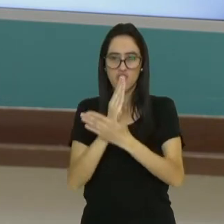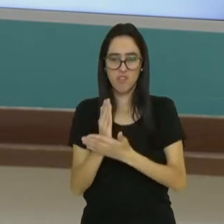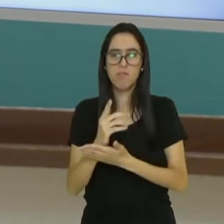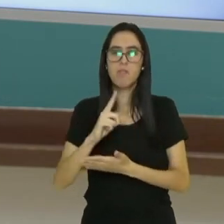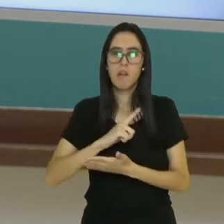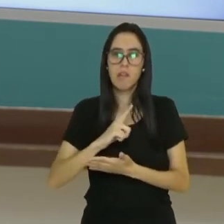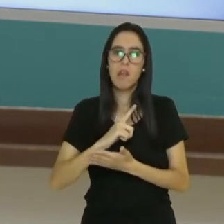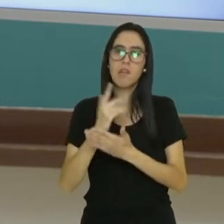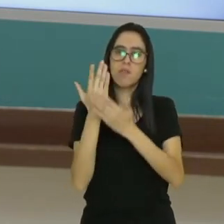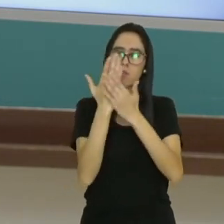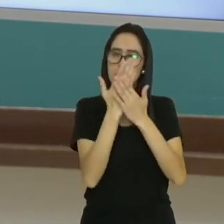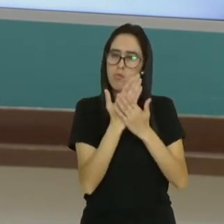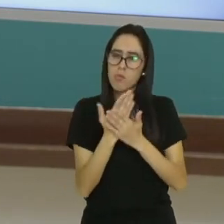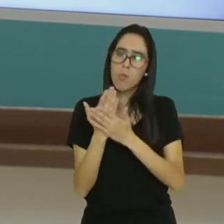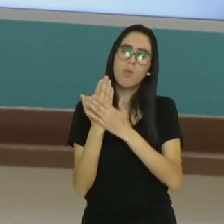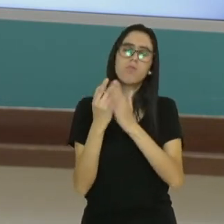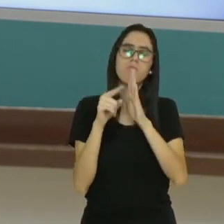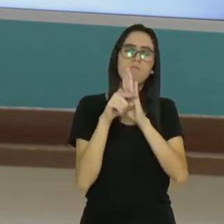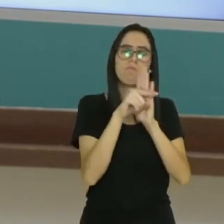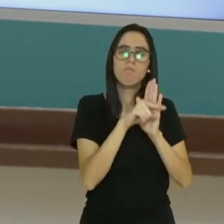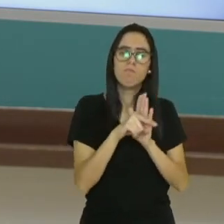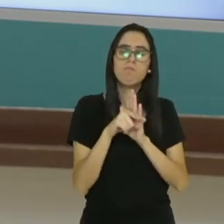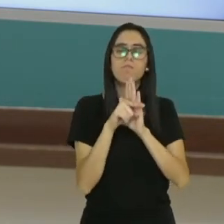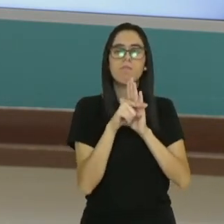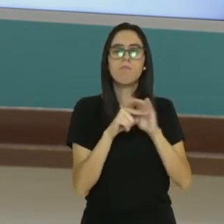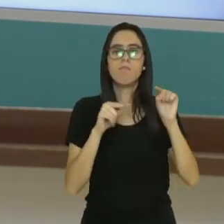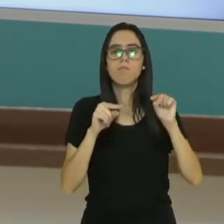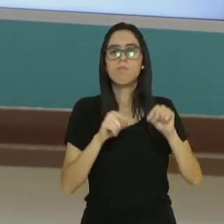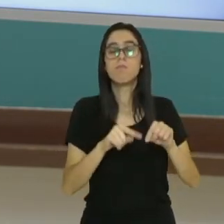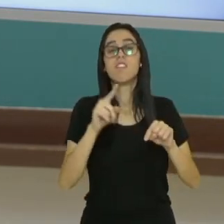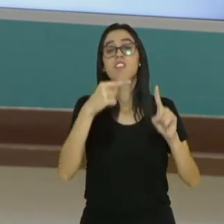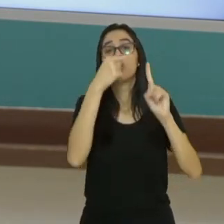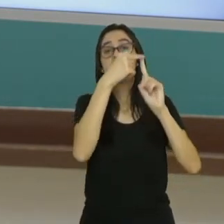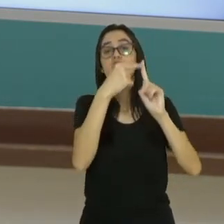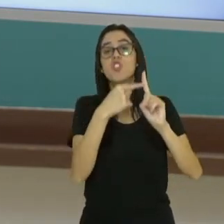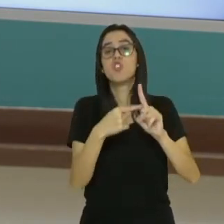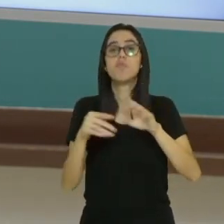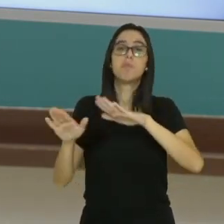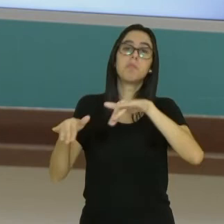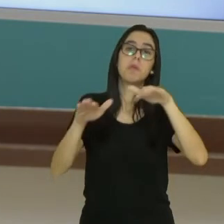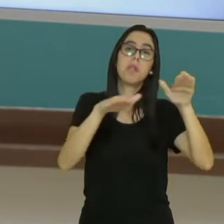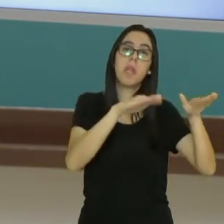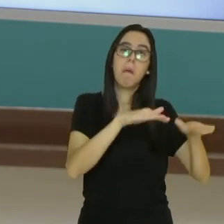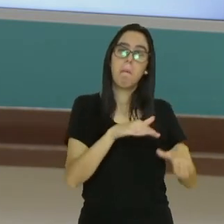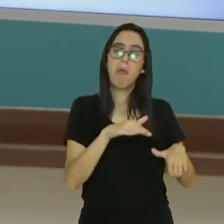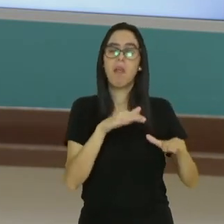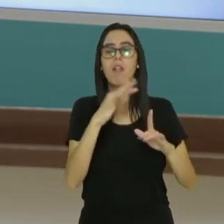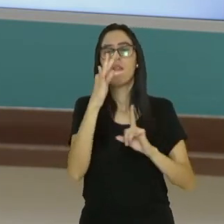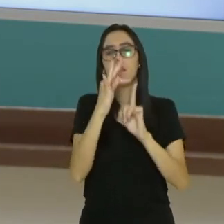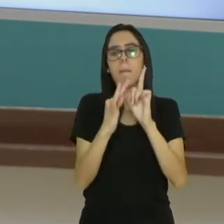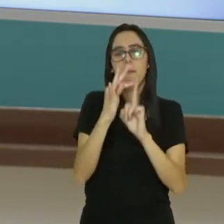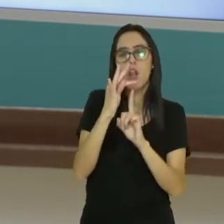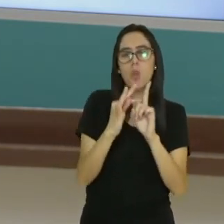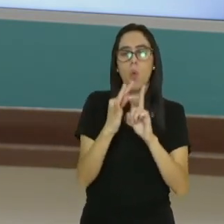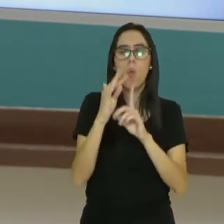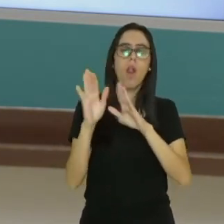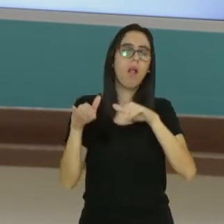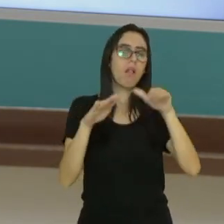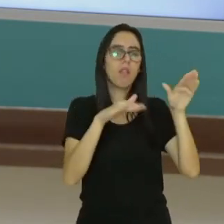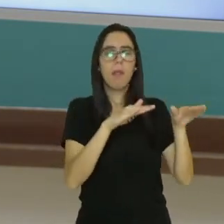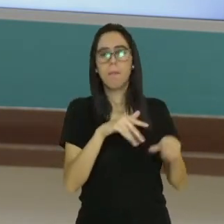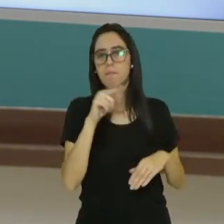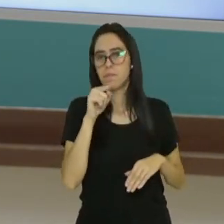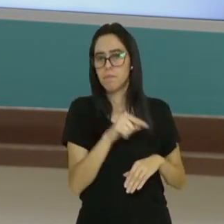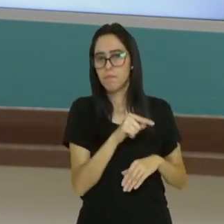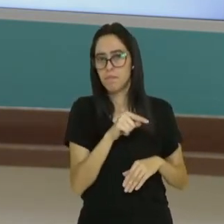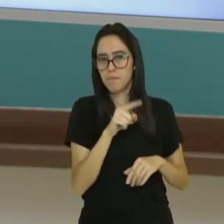estudos dividiram dessa maneira de acordo com o tipo de material, com a temperatura que esse